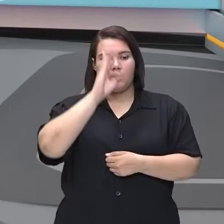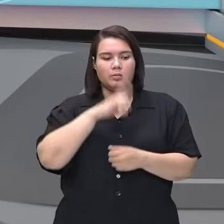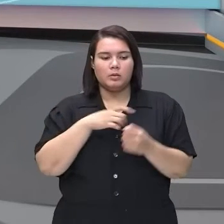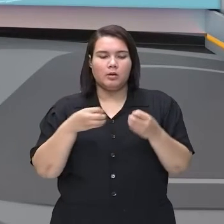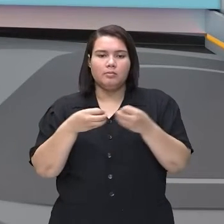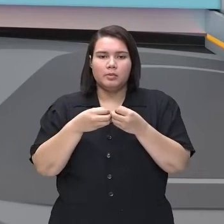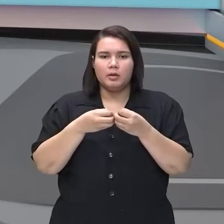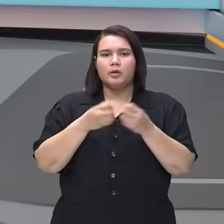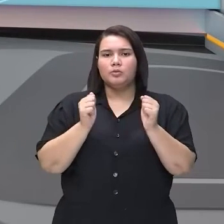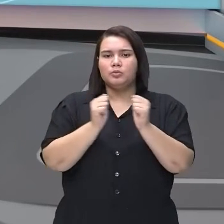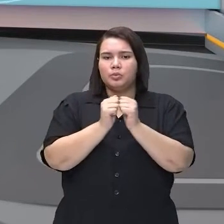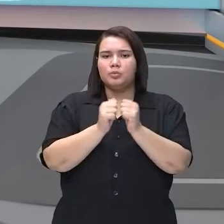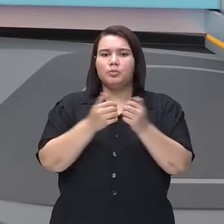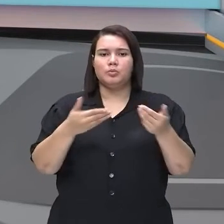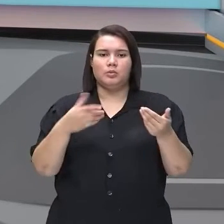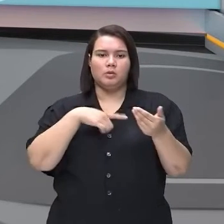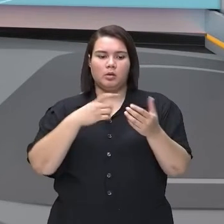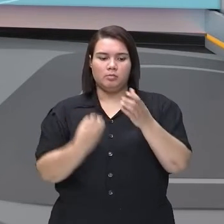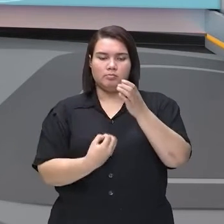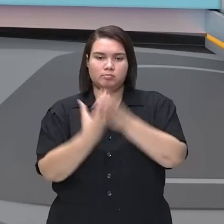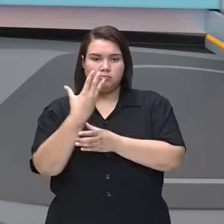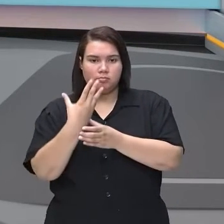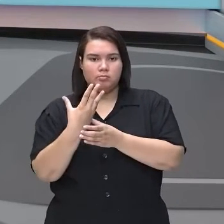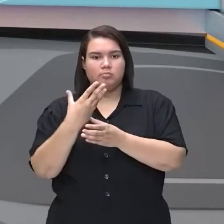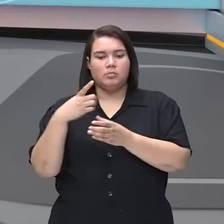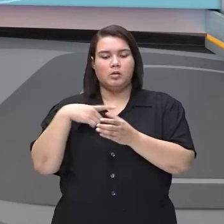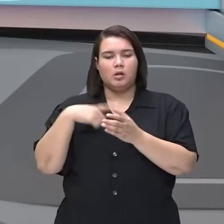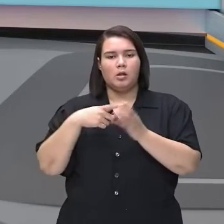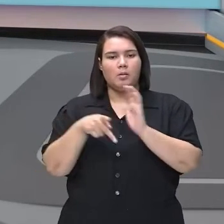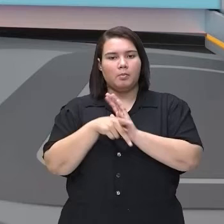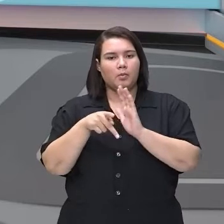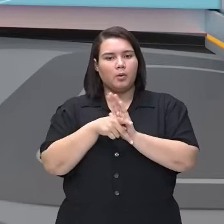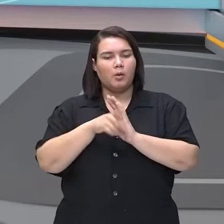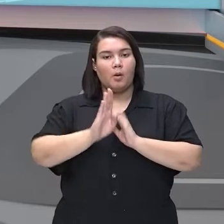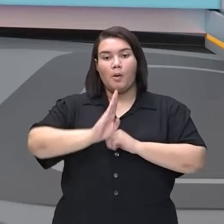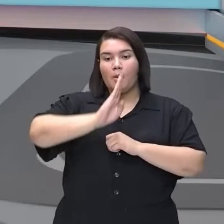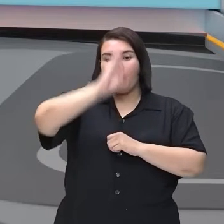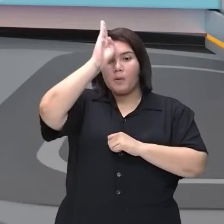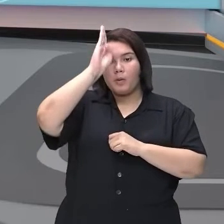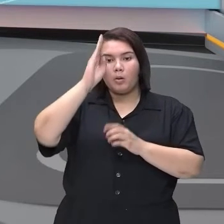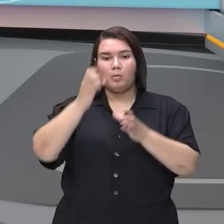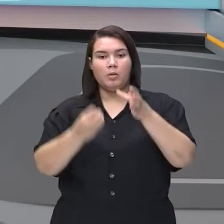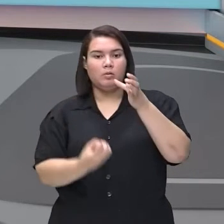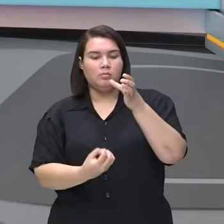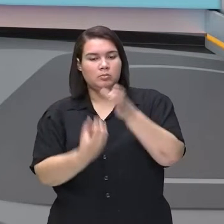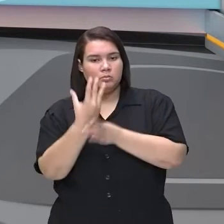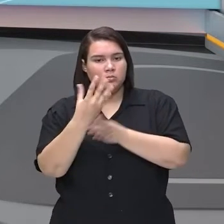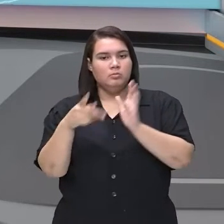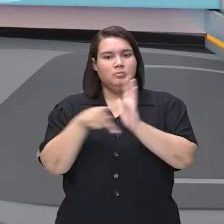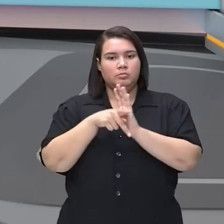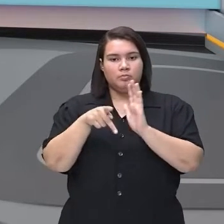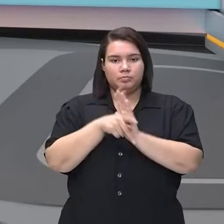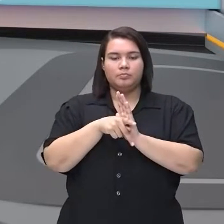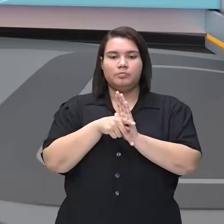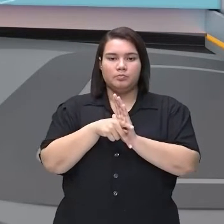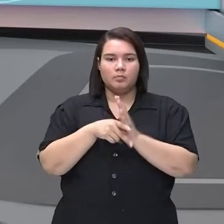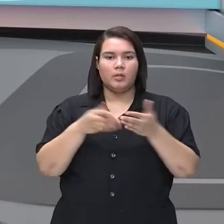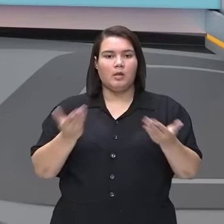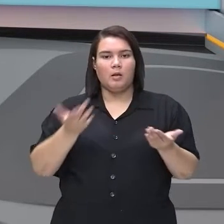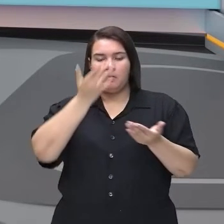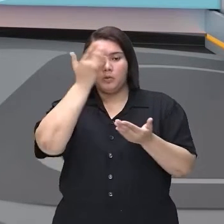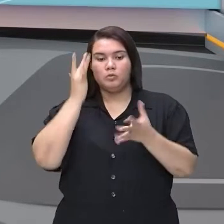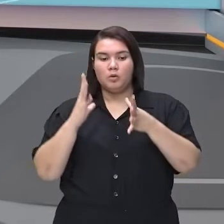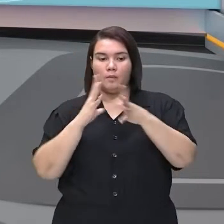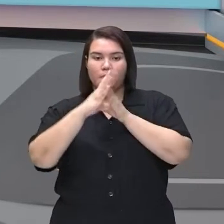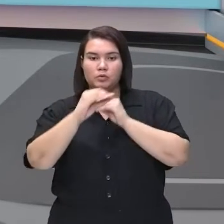da Grécia. Roma foi fundada, segundo as tradições ali, o que a gente acredita, por descendentes, pessoas que fugiram da